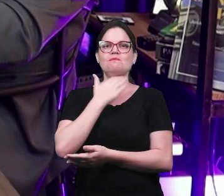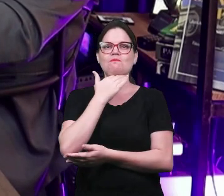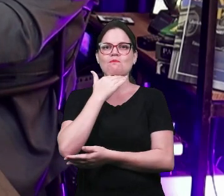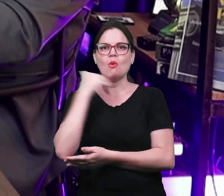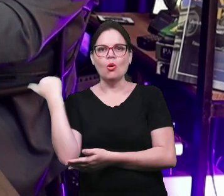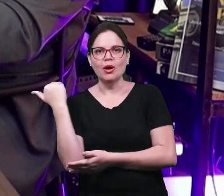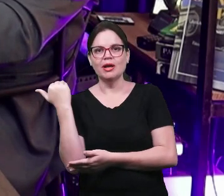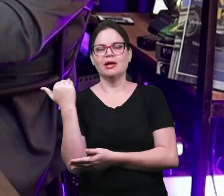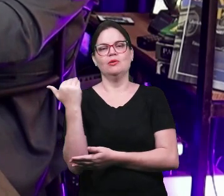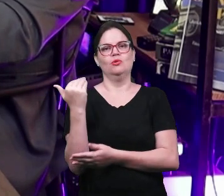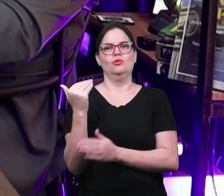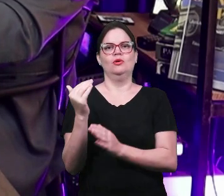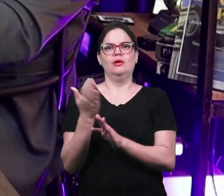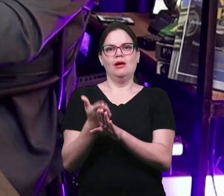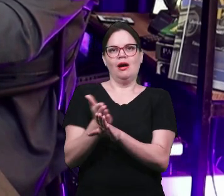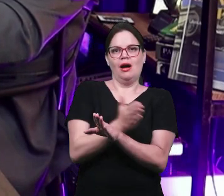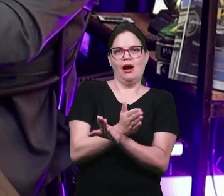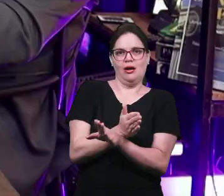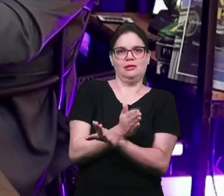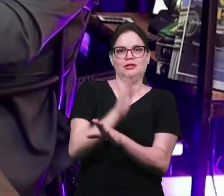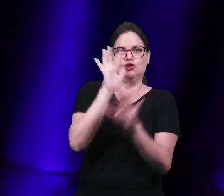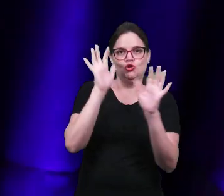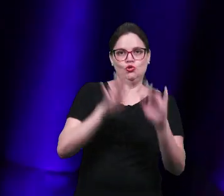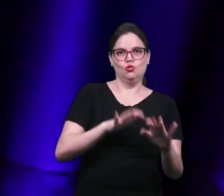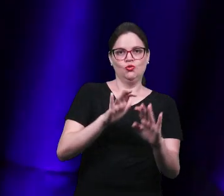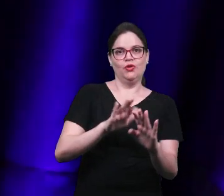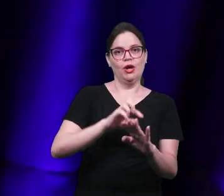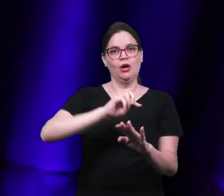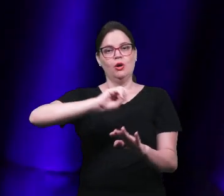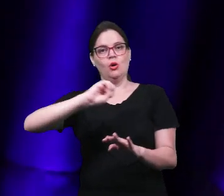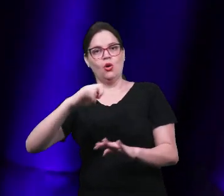no ano antes da chuva. Né? Existem